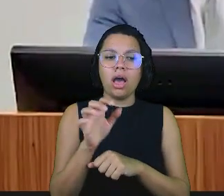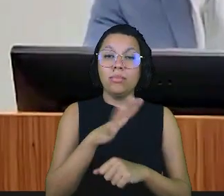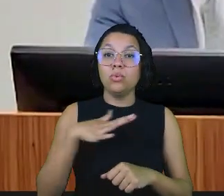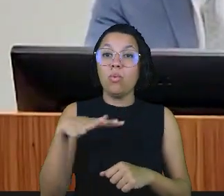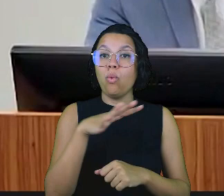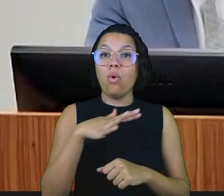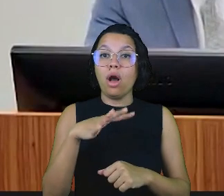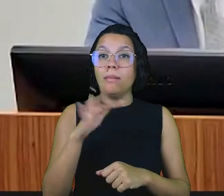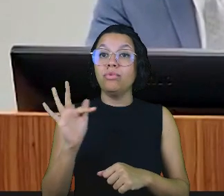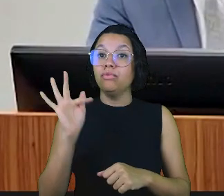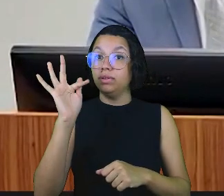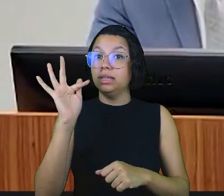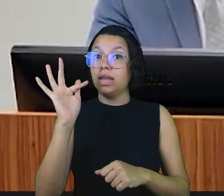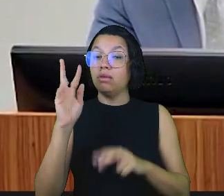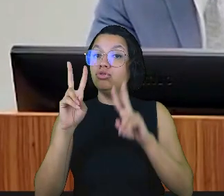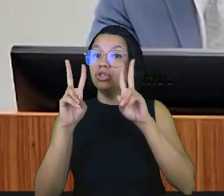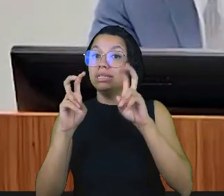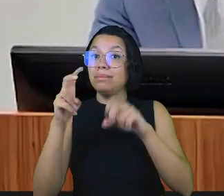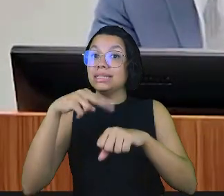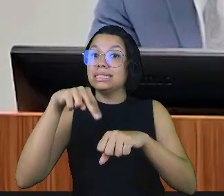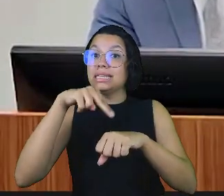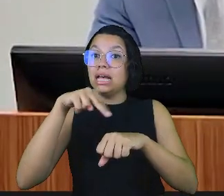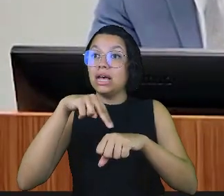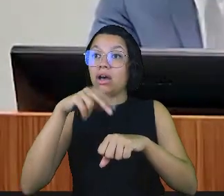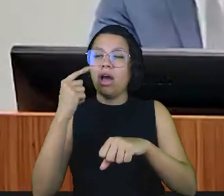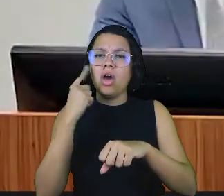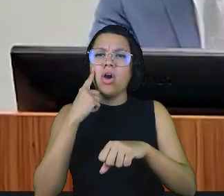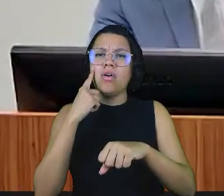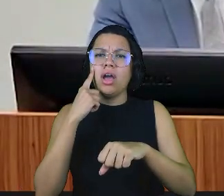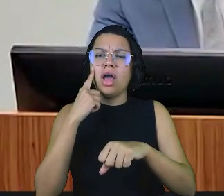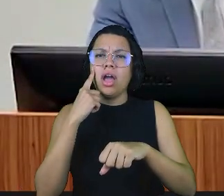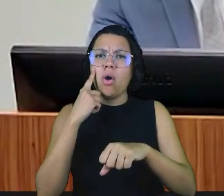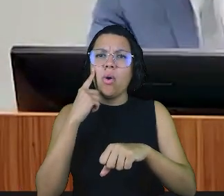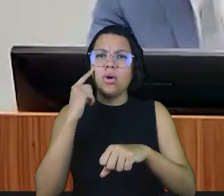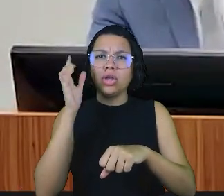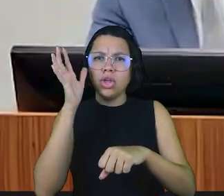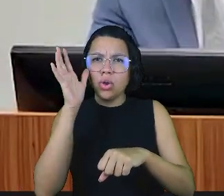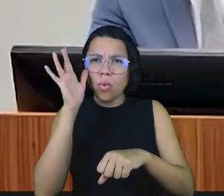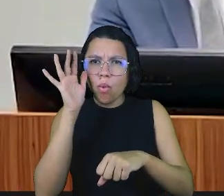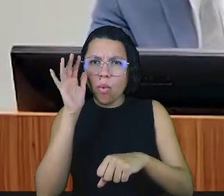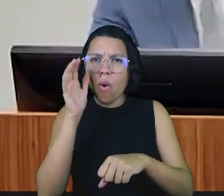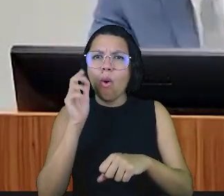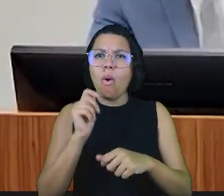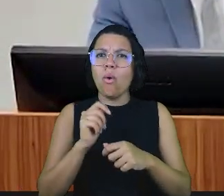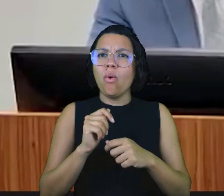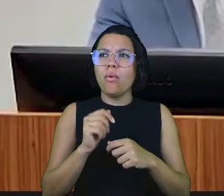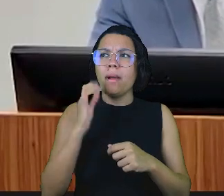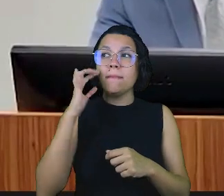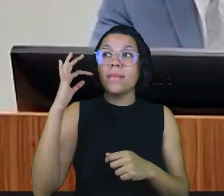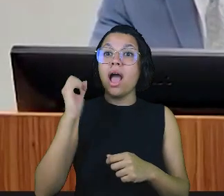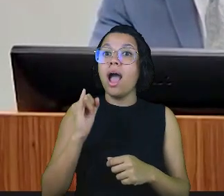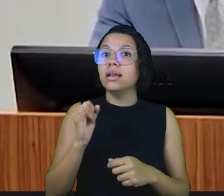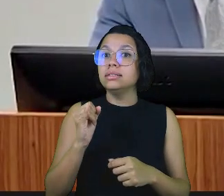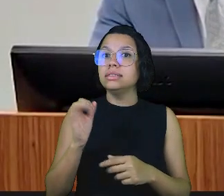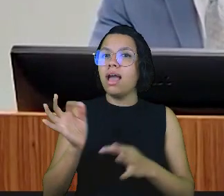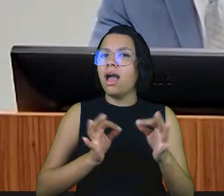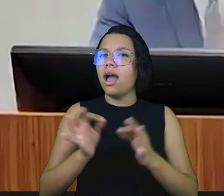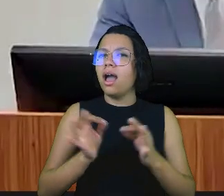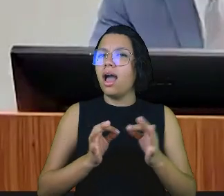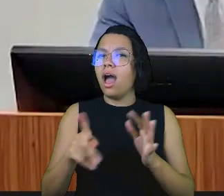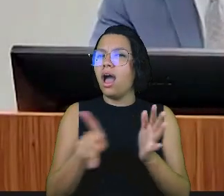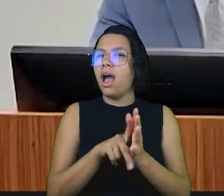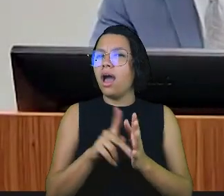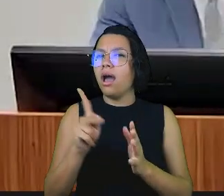nacionais. E vejam que coisa curiosa. Imagine se a estratégia da PFN